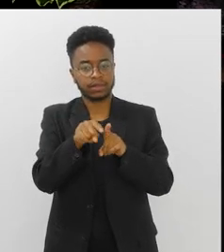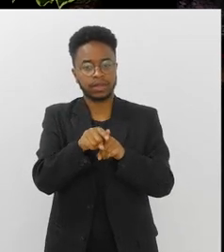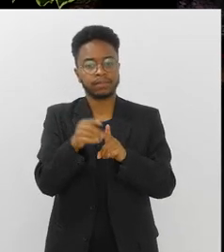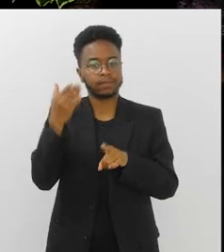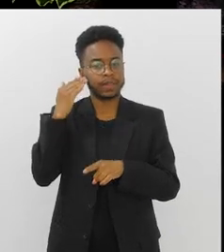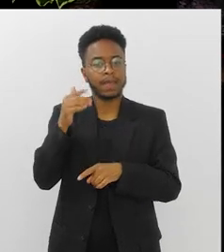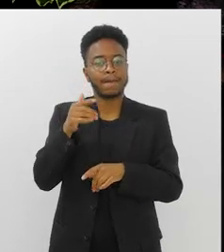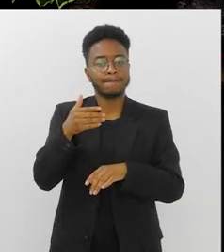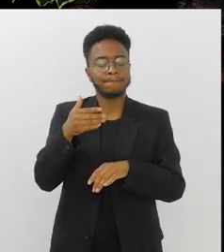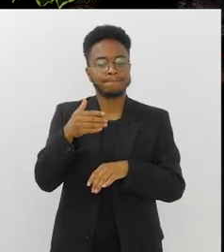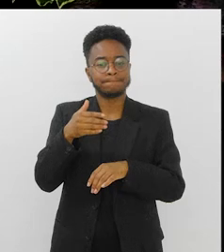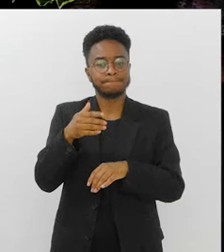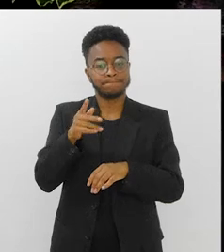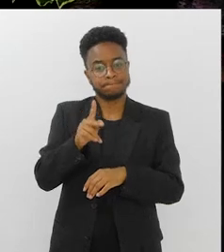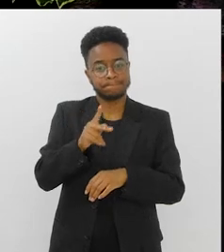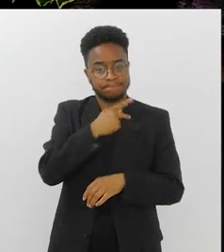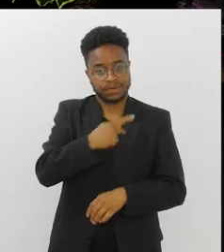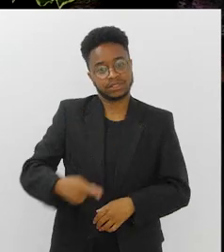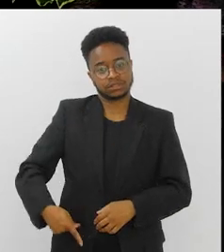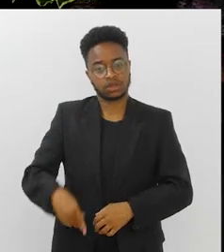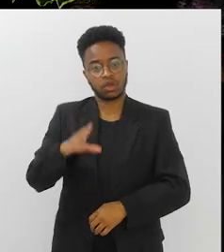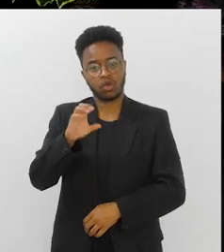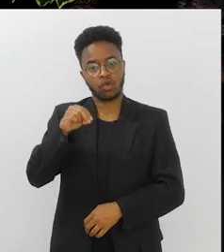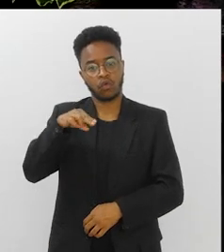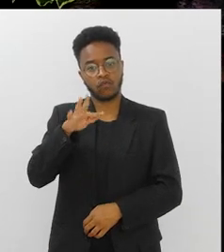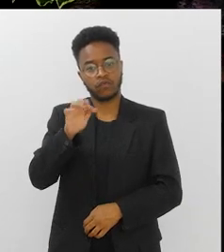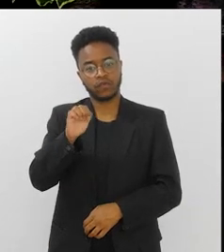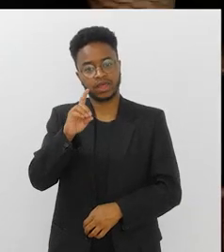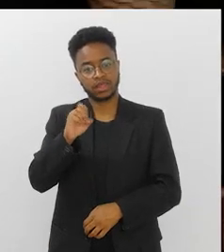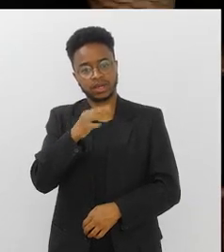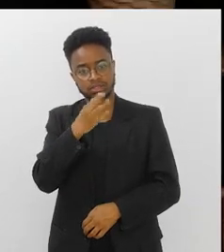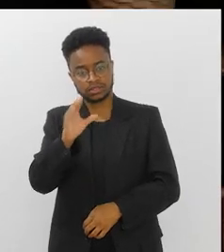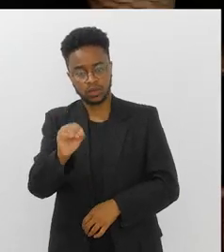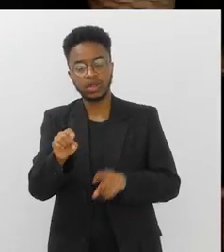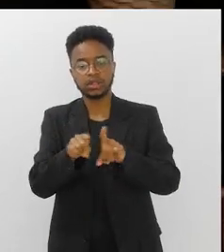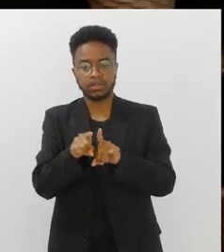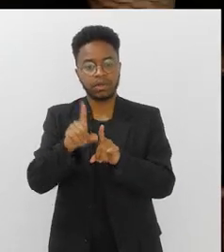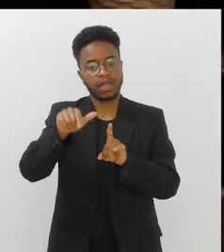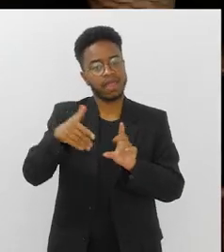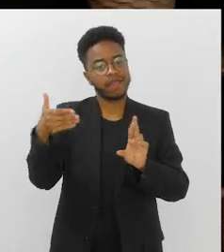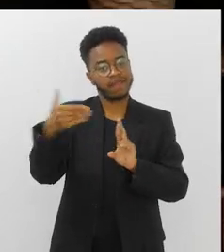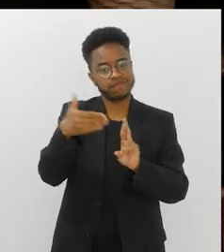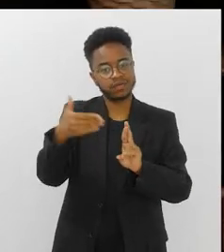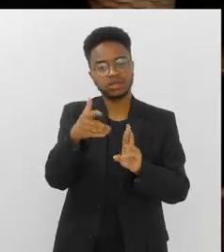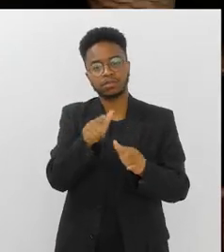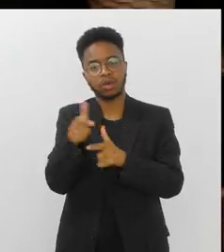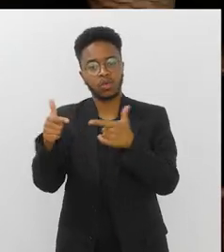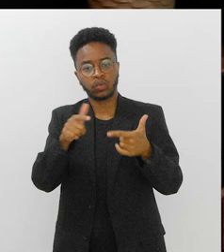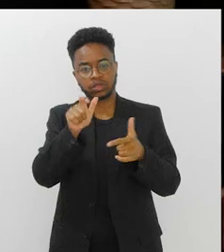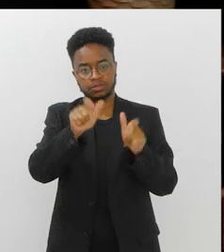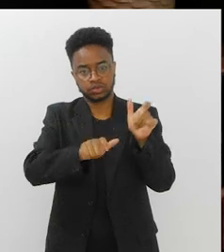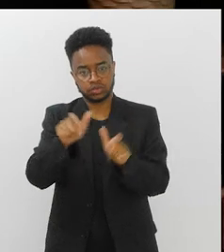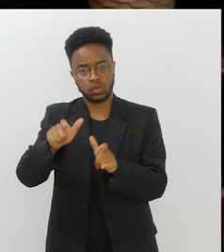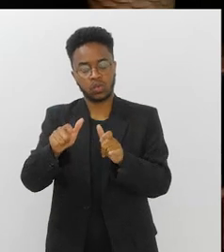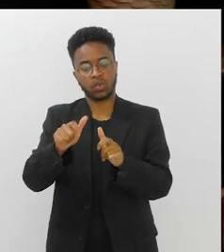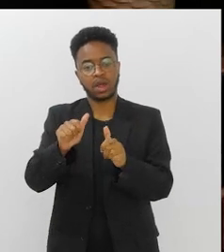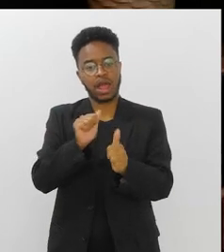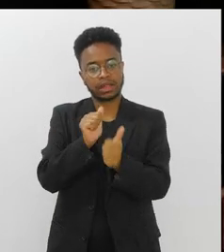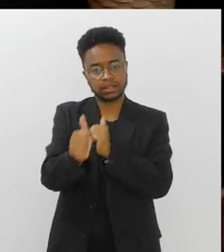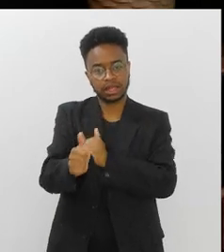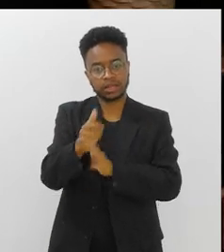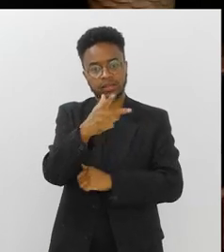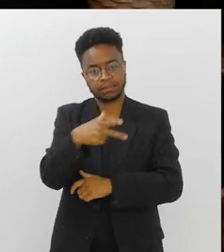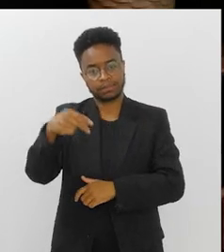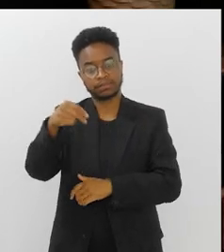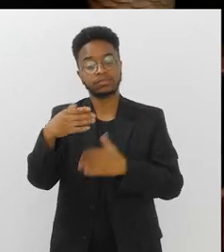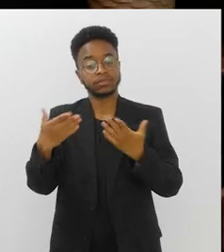Confederação e acabou que com tudo isso Você também é uma referência para outros atletas paralímpicos né